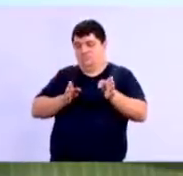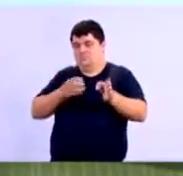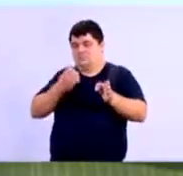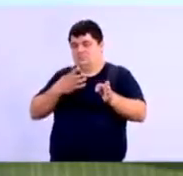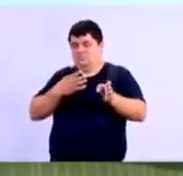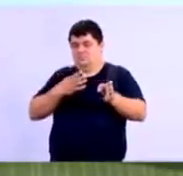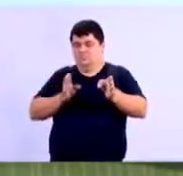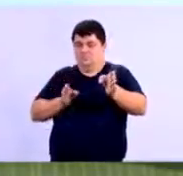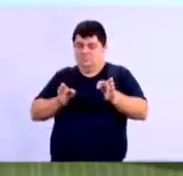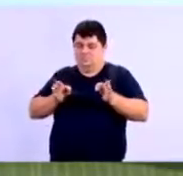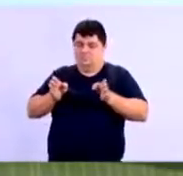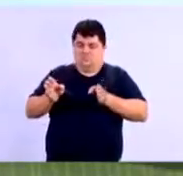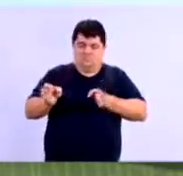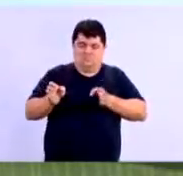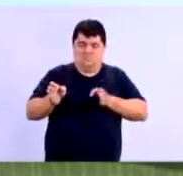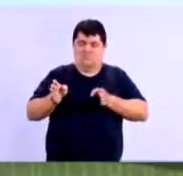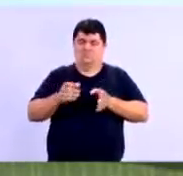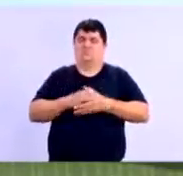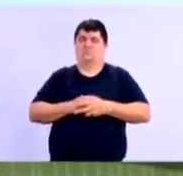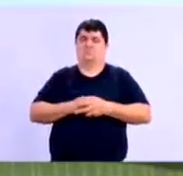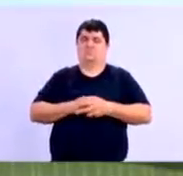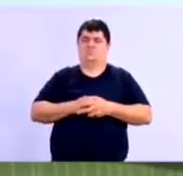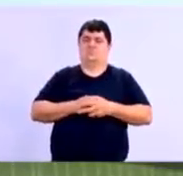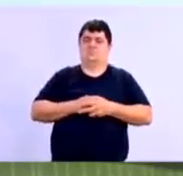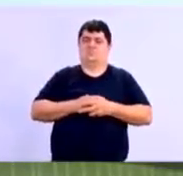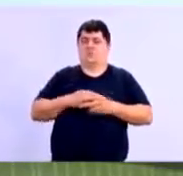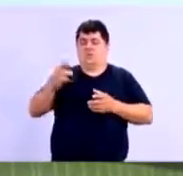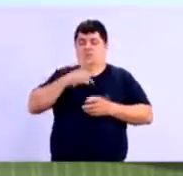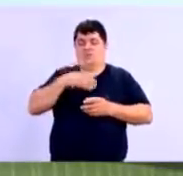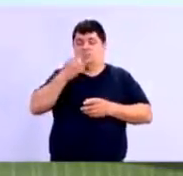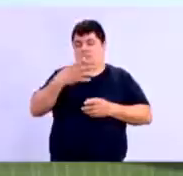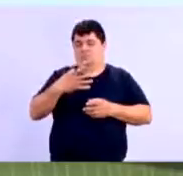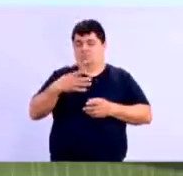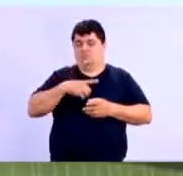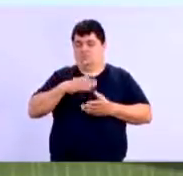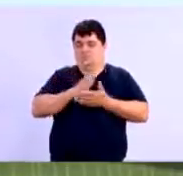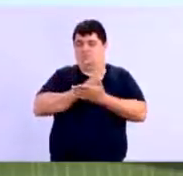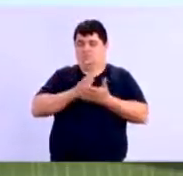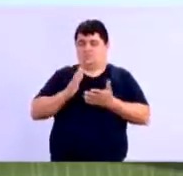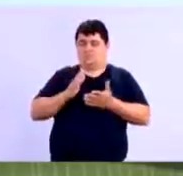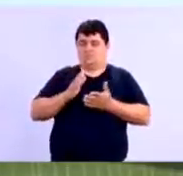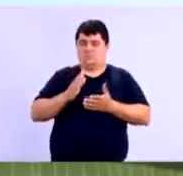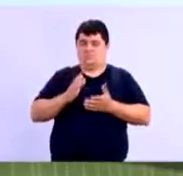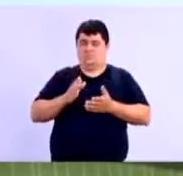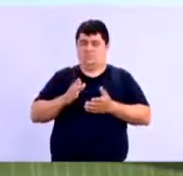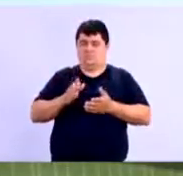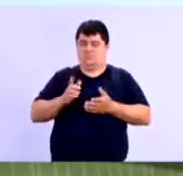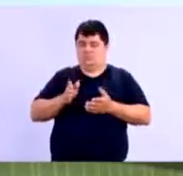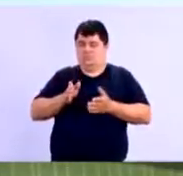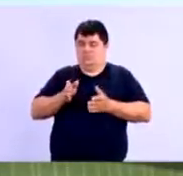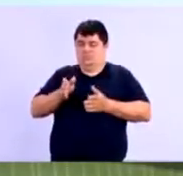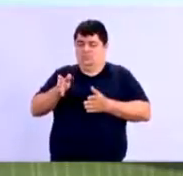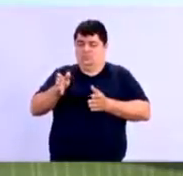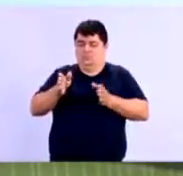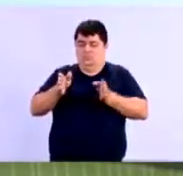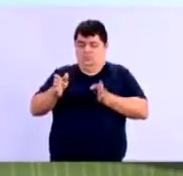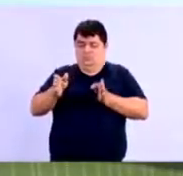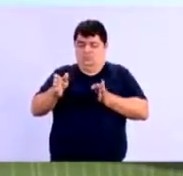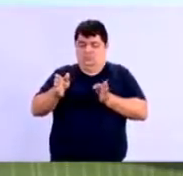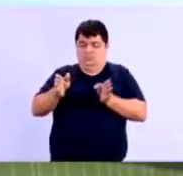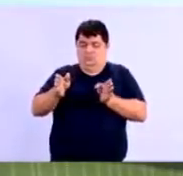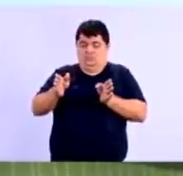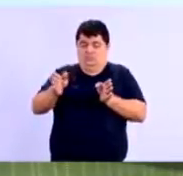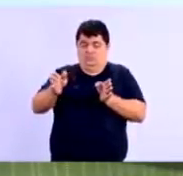margem muito grande e aí acaba tendo um retorno bom. Tem empresa que tem giro alto, margem pequena,